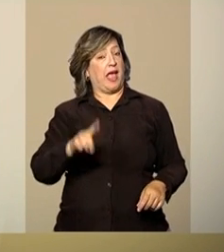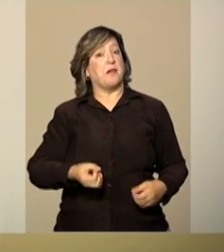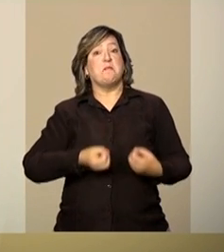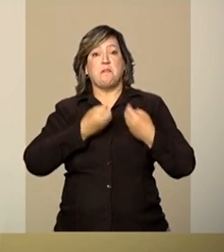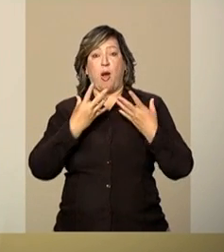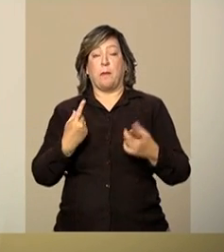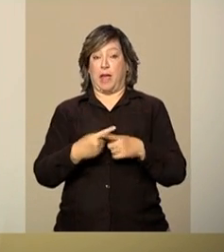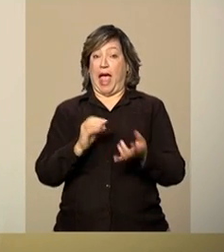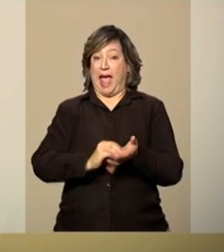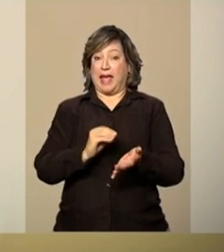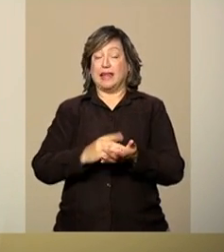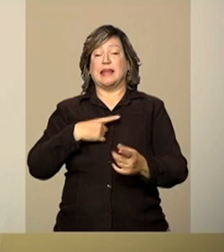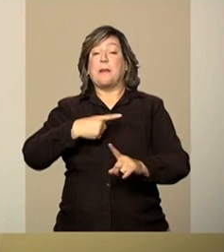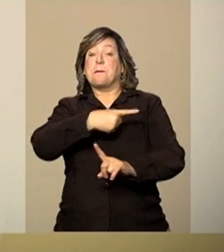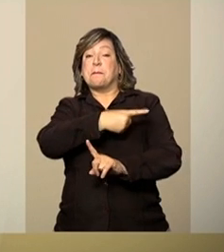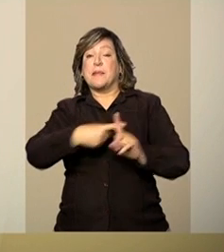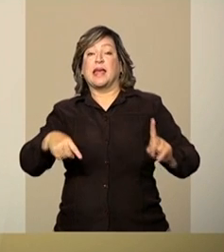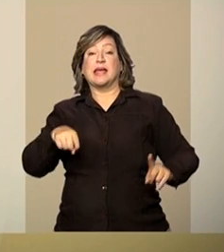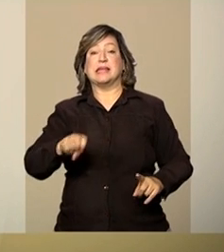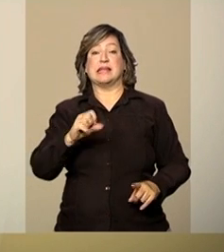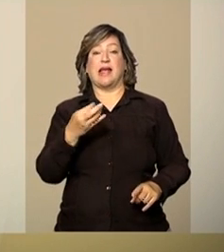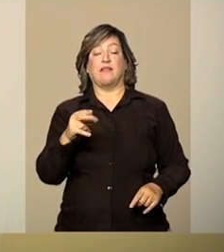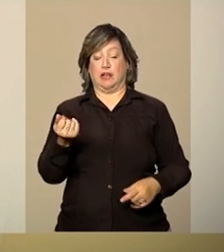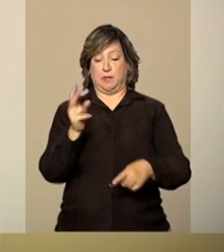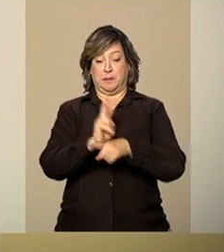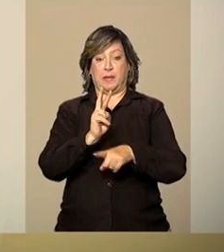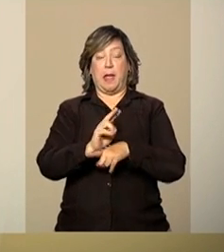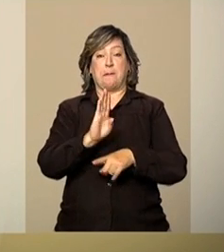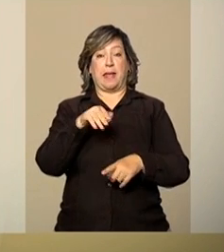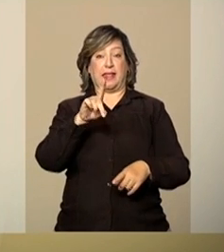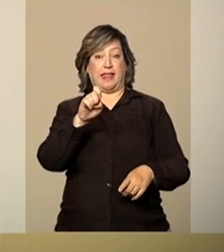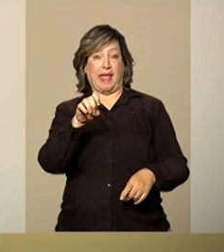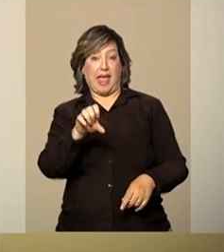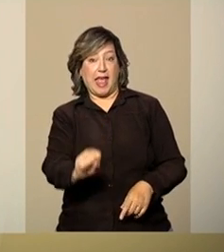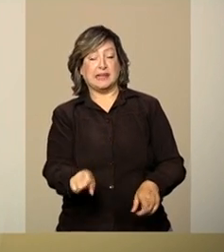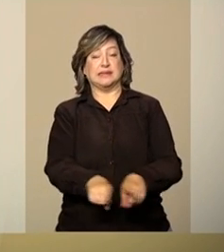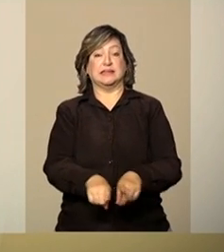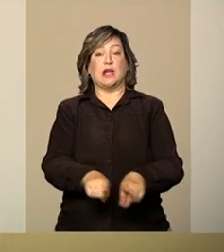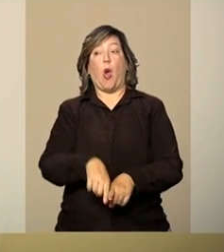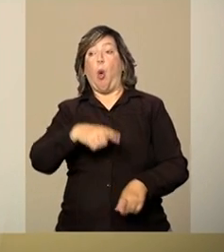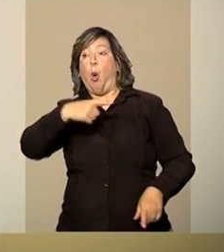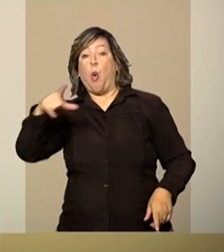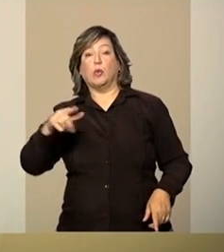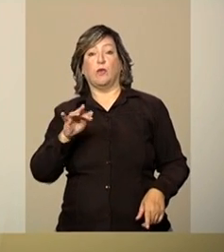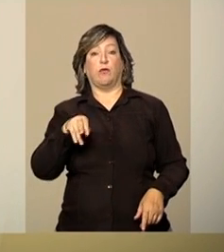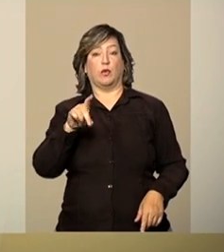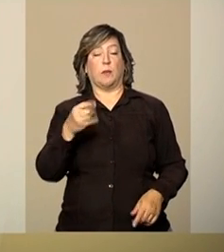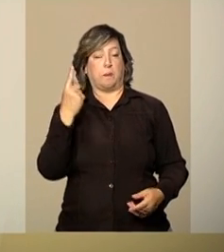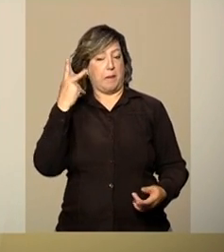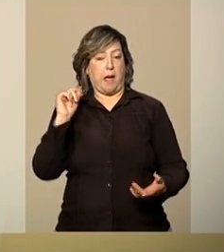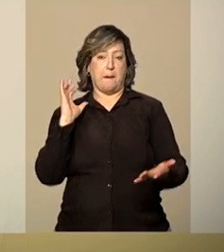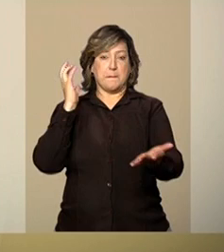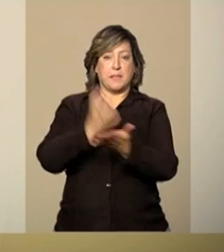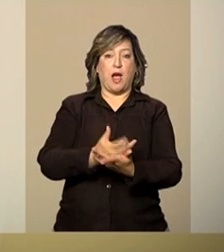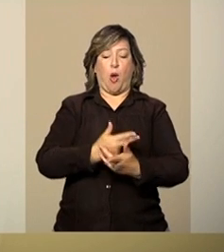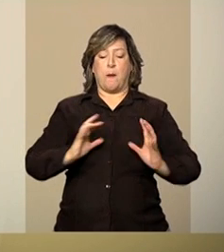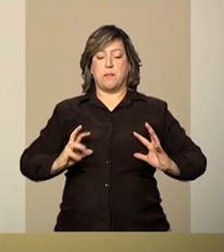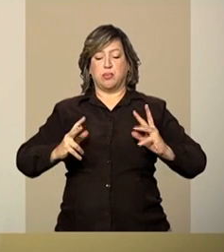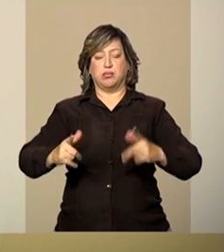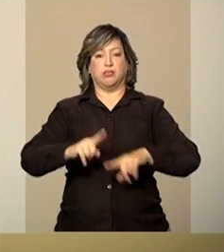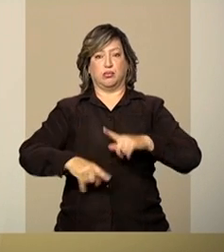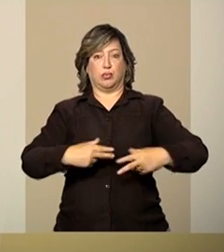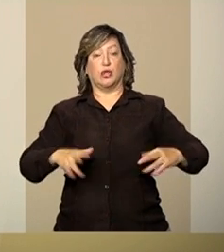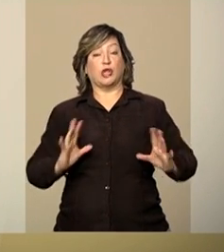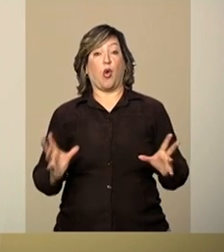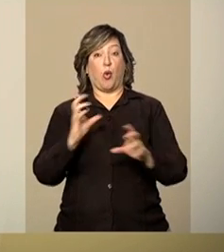metade da safra e apenas os empréstimos do BNDS e de outros fundos para compra de máquinas já